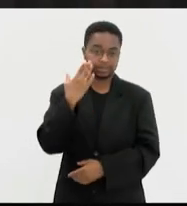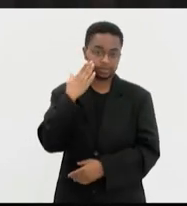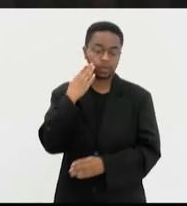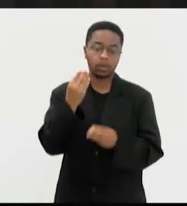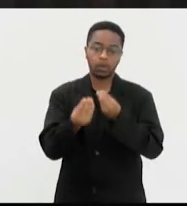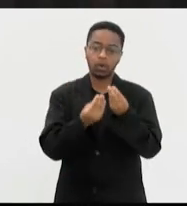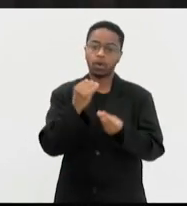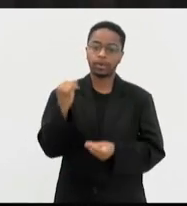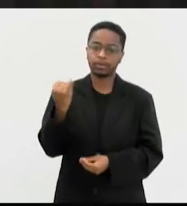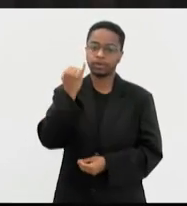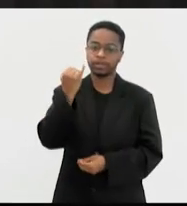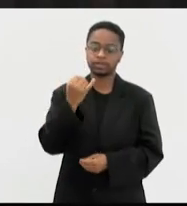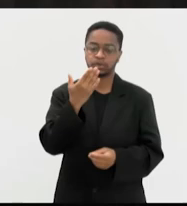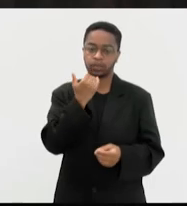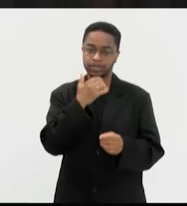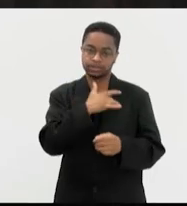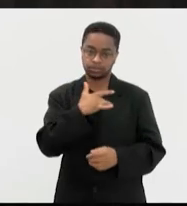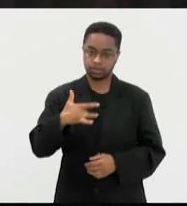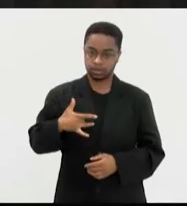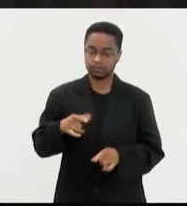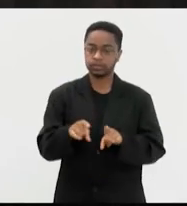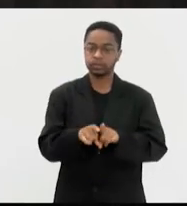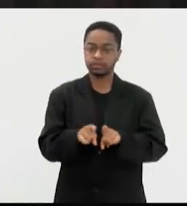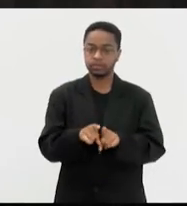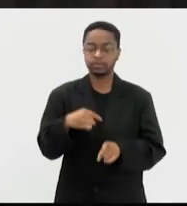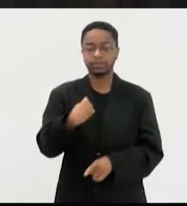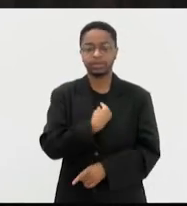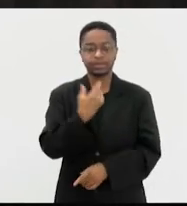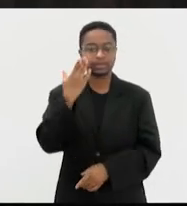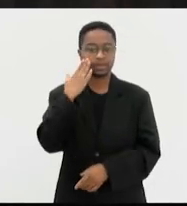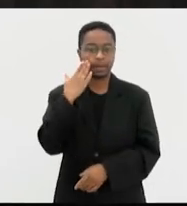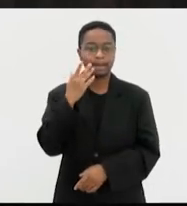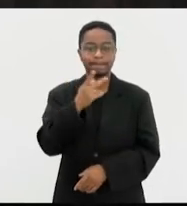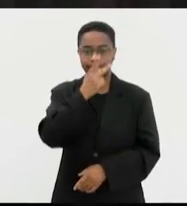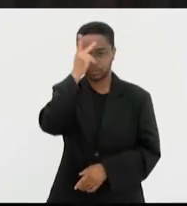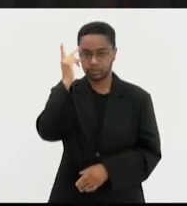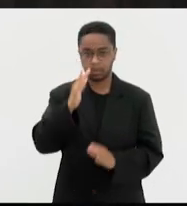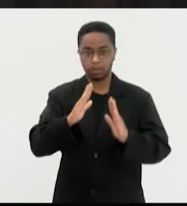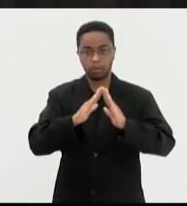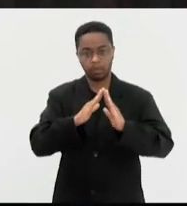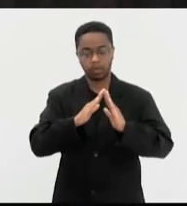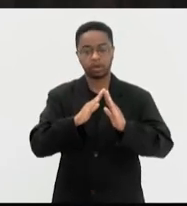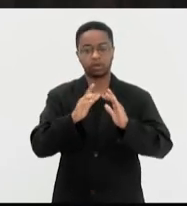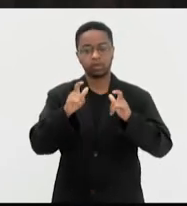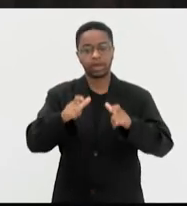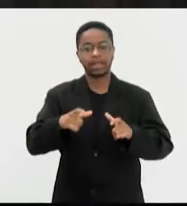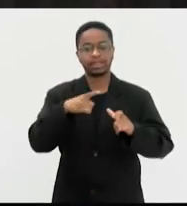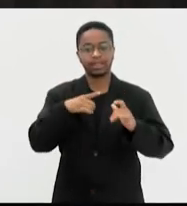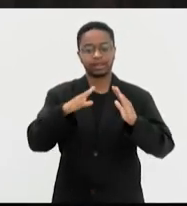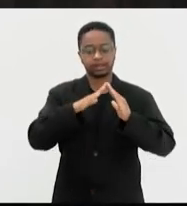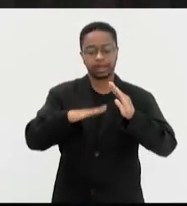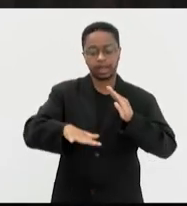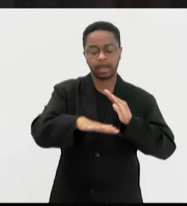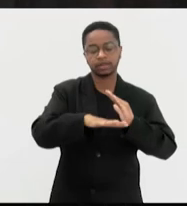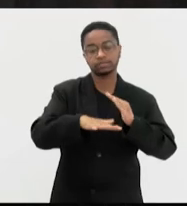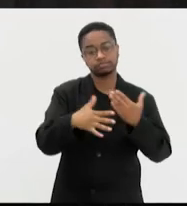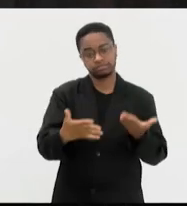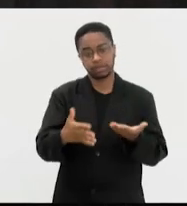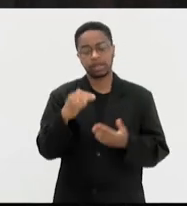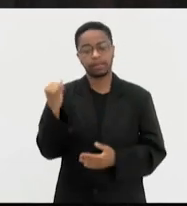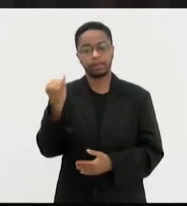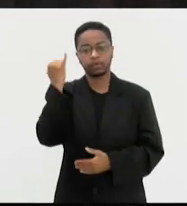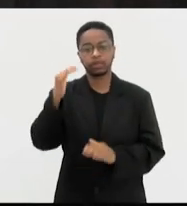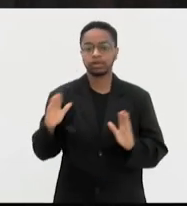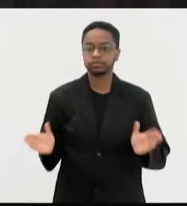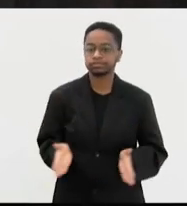alimentação saudável nós sabemos que muitas pessoas moram em casas que T seus Quintais Então nada melhor do que fumar